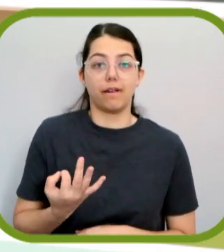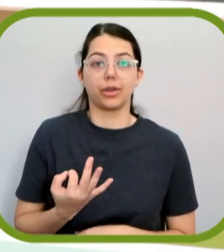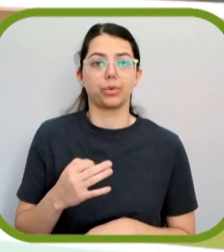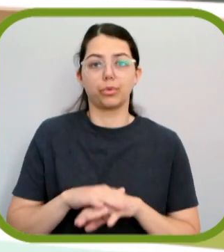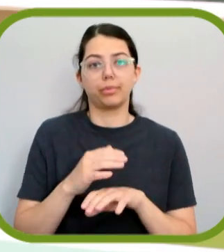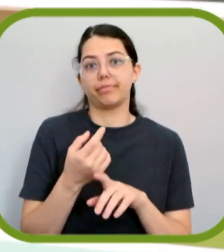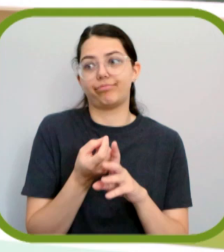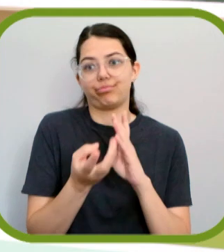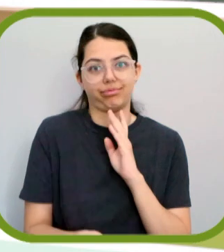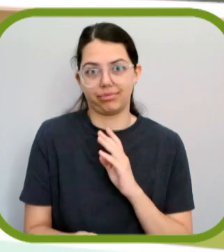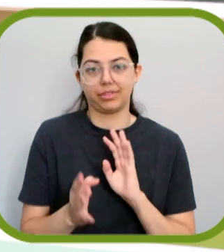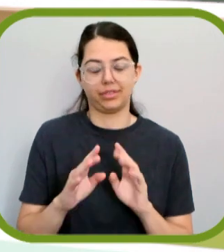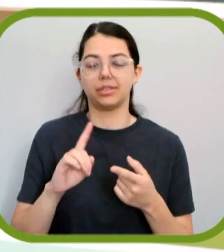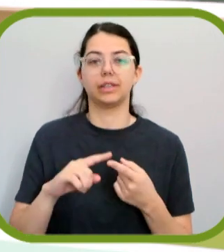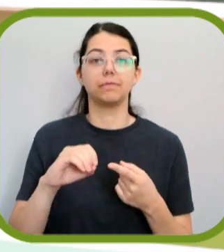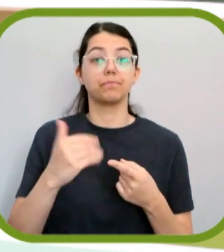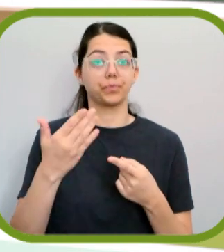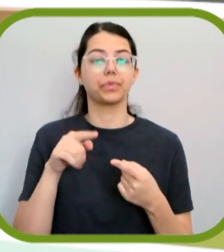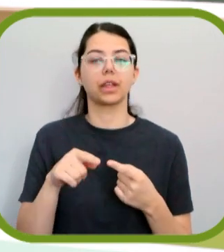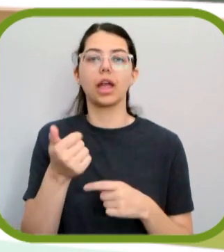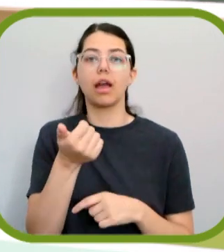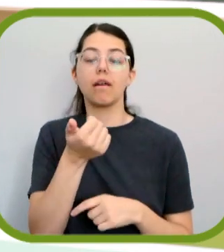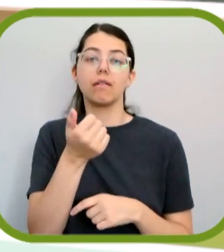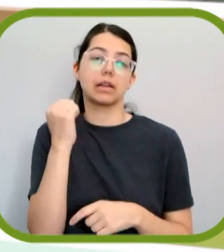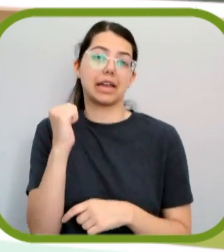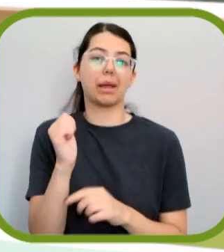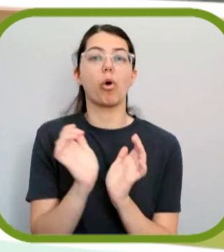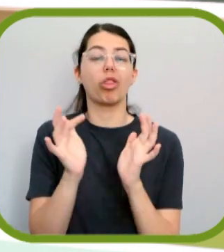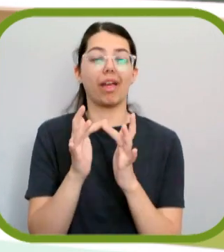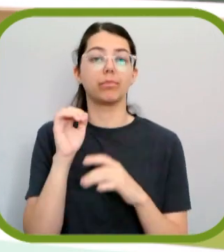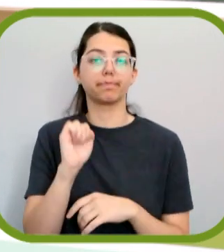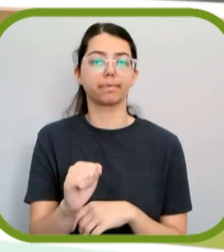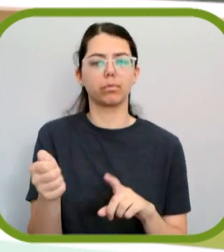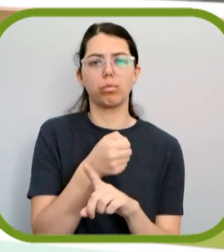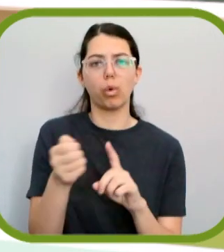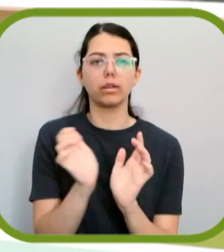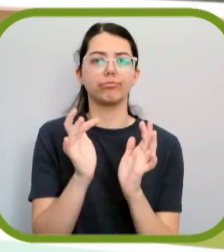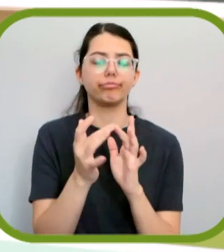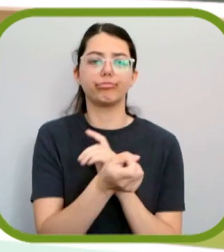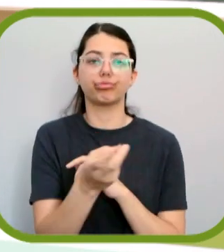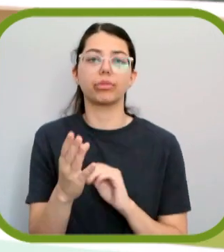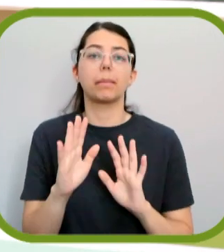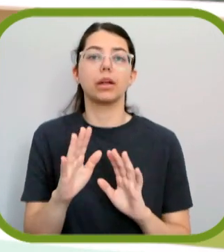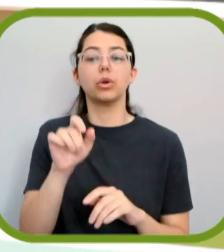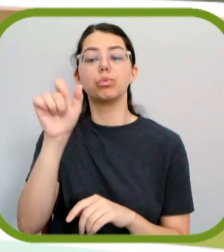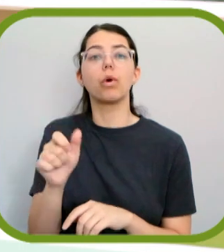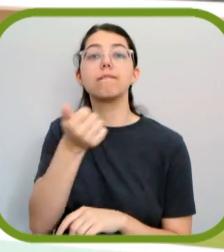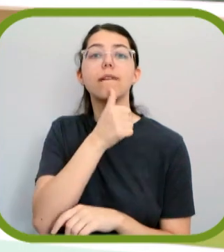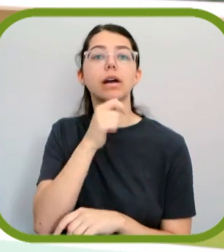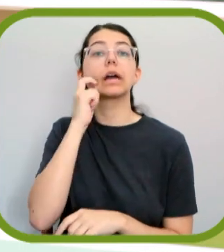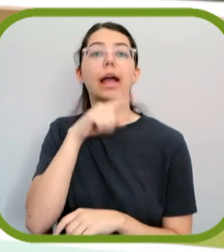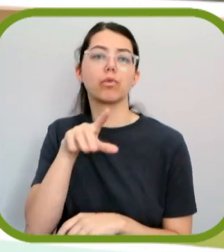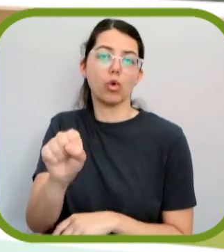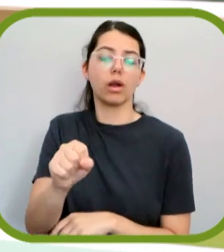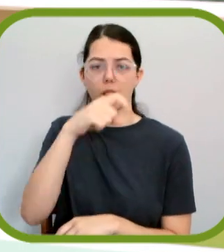Falha à partida por muitos motivos. Um deles é porque a maioria dos crimes online, e não é em todo o caso de ciberbullying, mas é